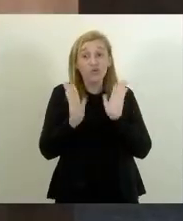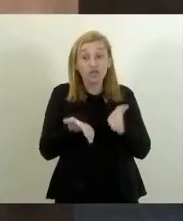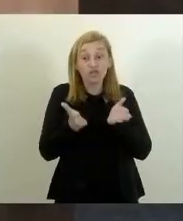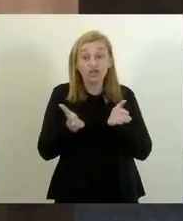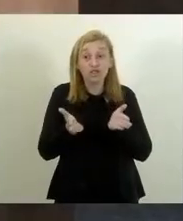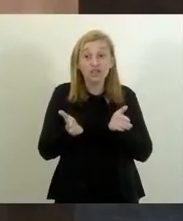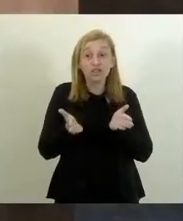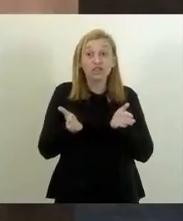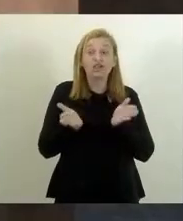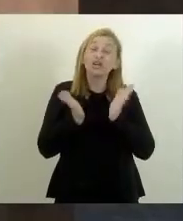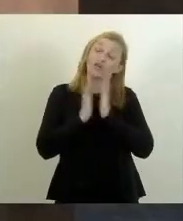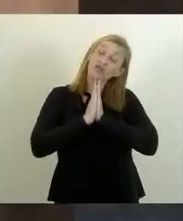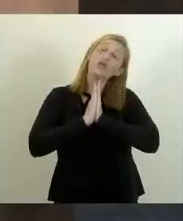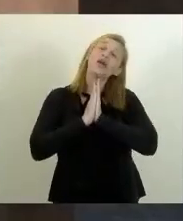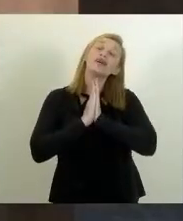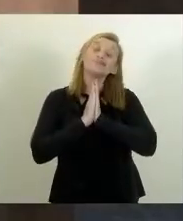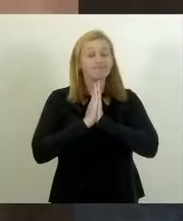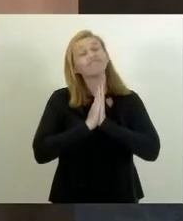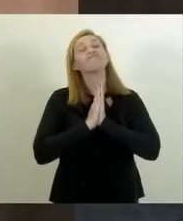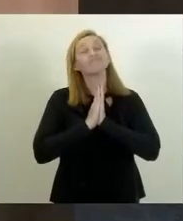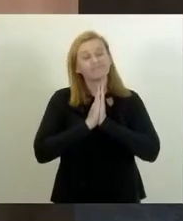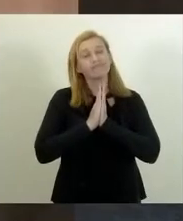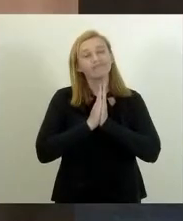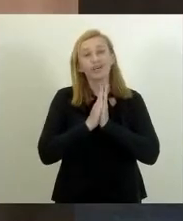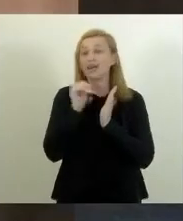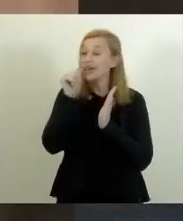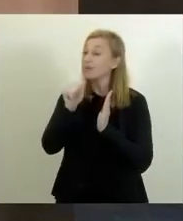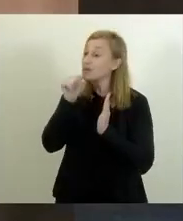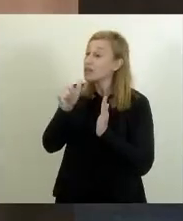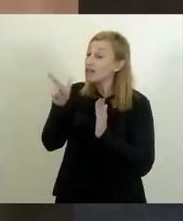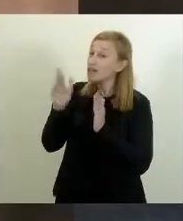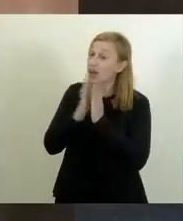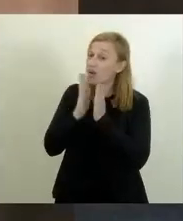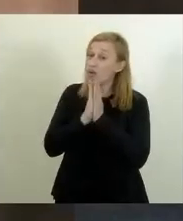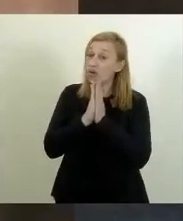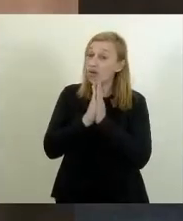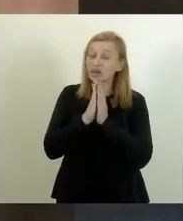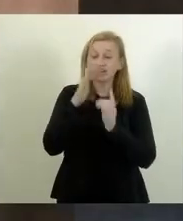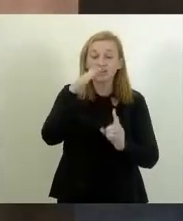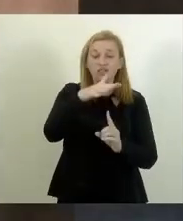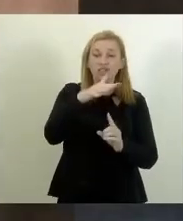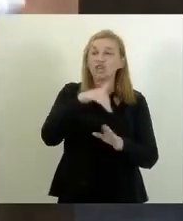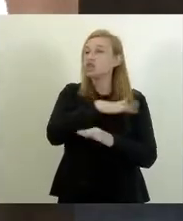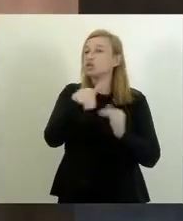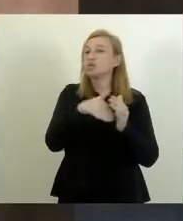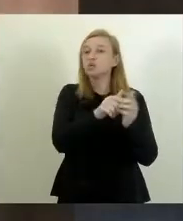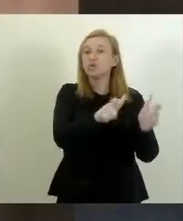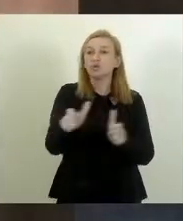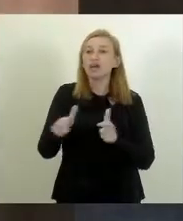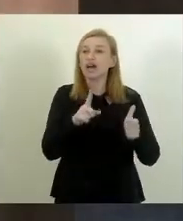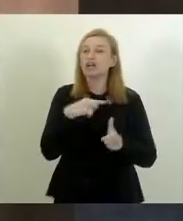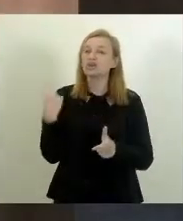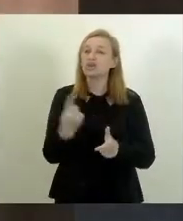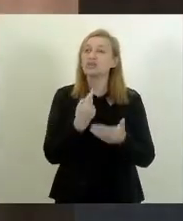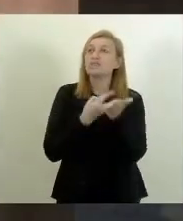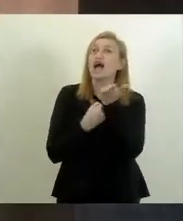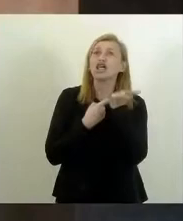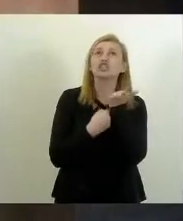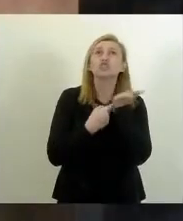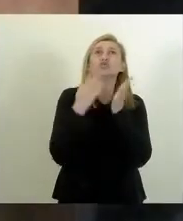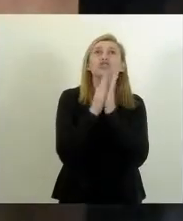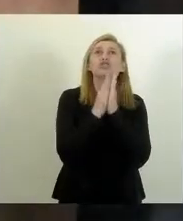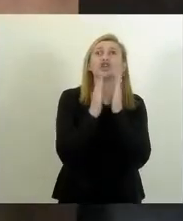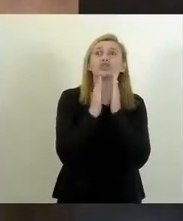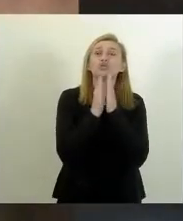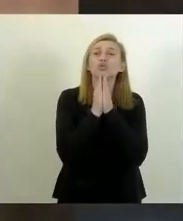vou rezar para que a rezadeira nossa e todas do nosso território me ajude nas minhas